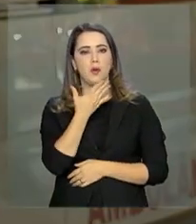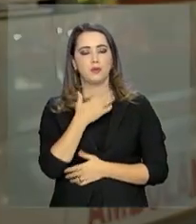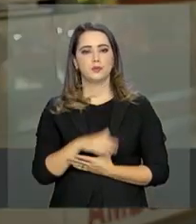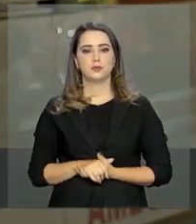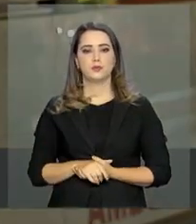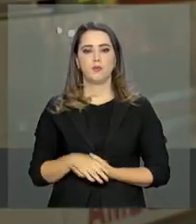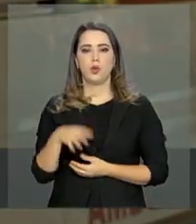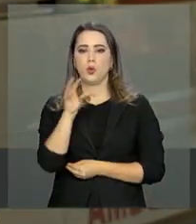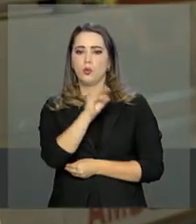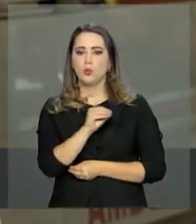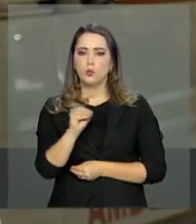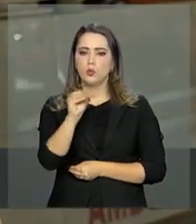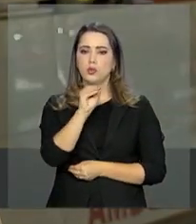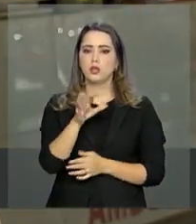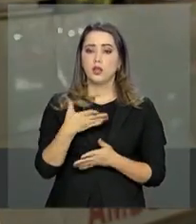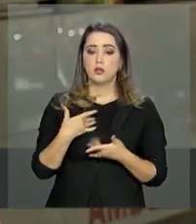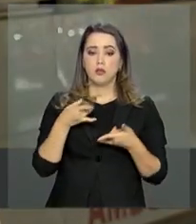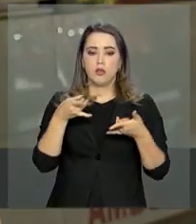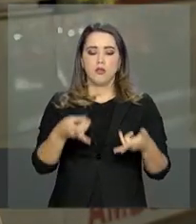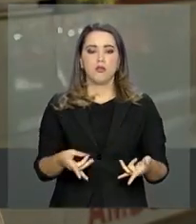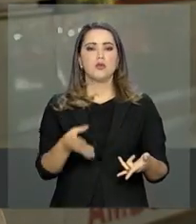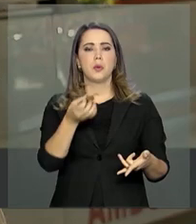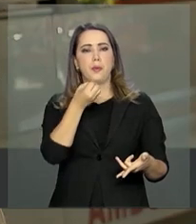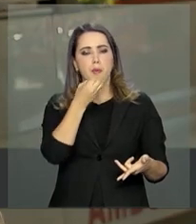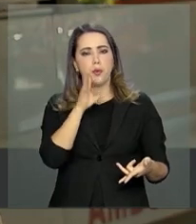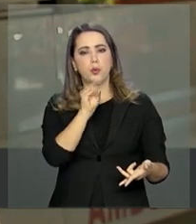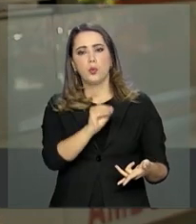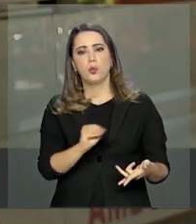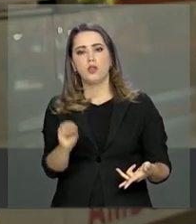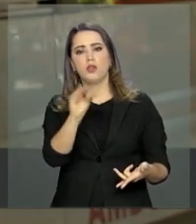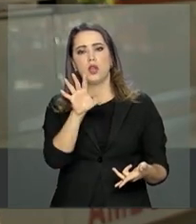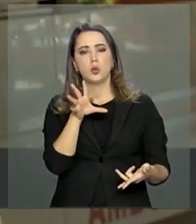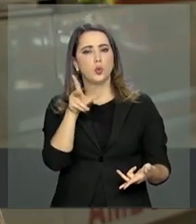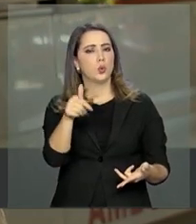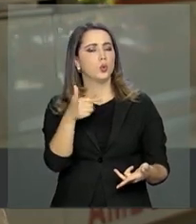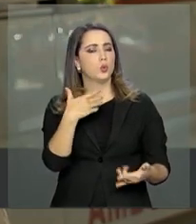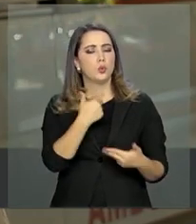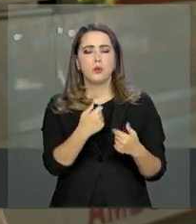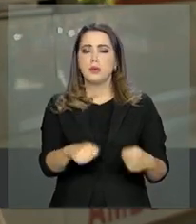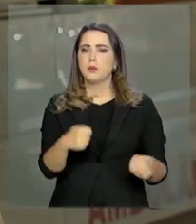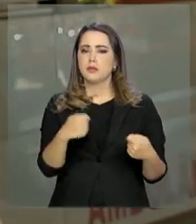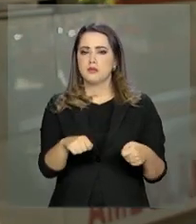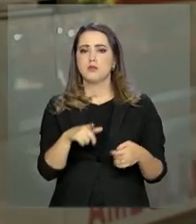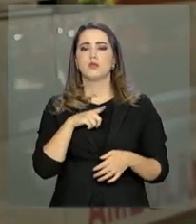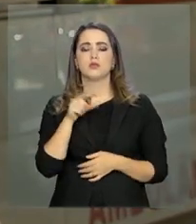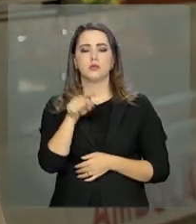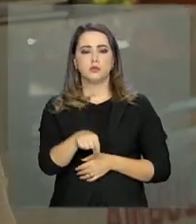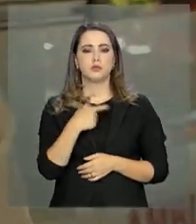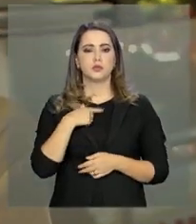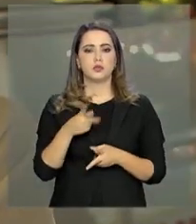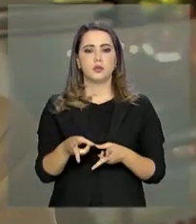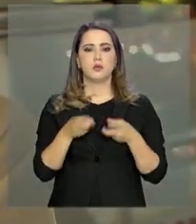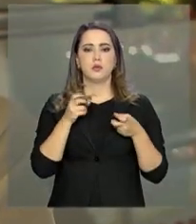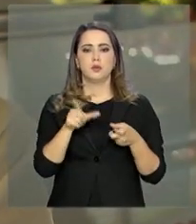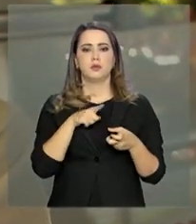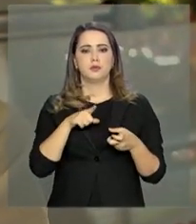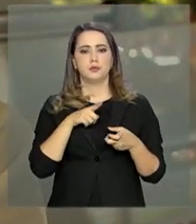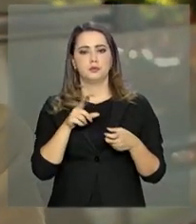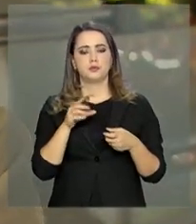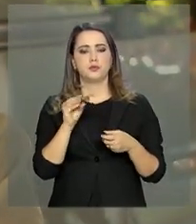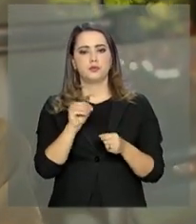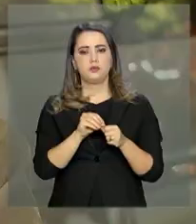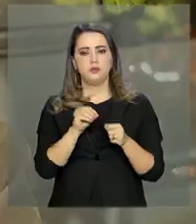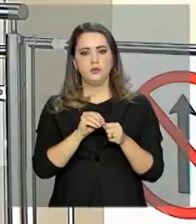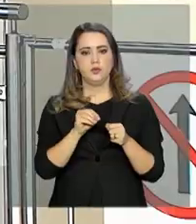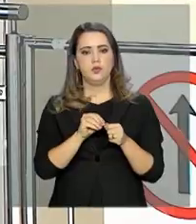tratamento dele quando ele foi internado aqui foi bem assistido fez todos os exames entendeu aqui que foi diagnosticado feita a